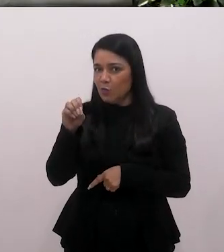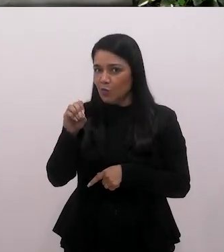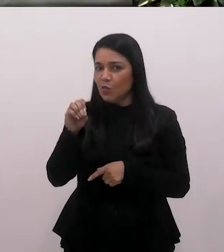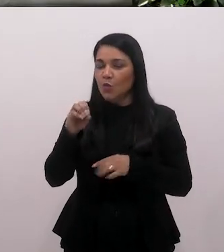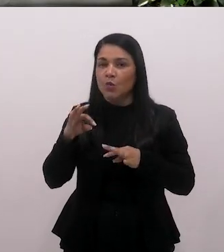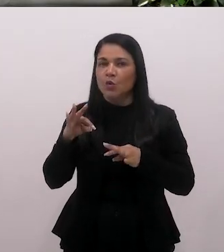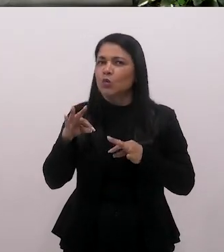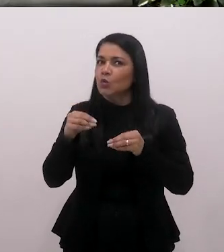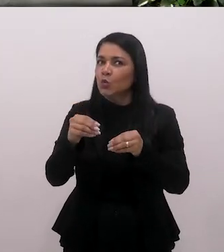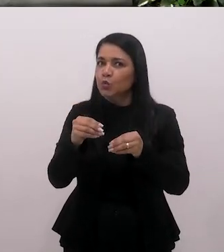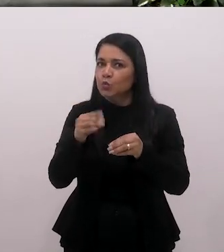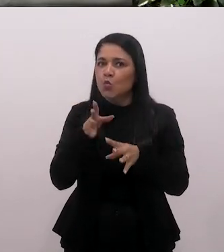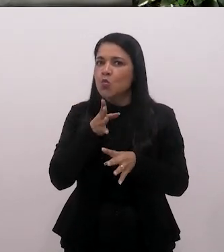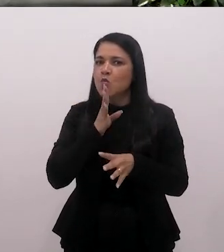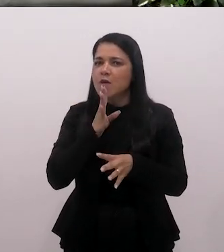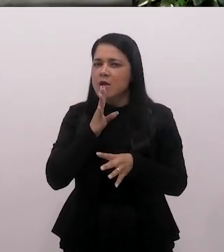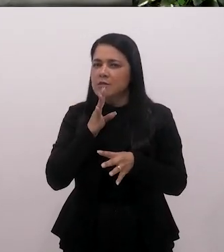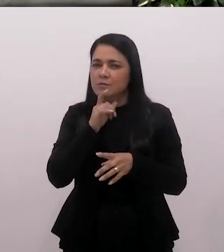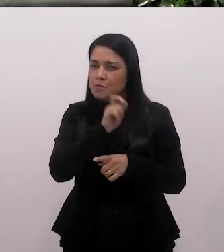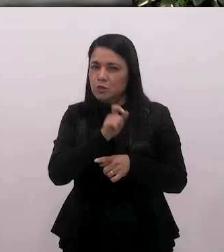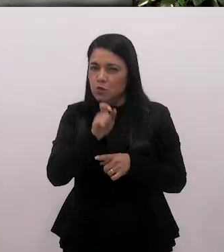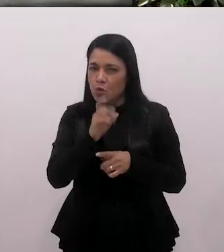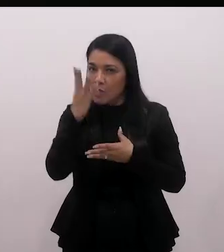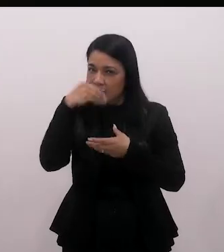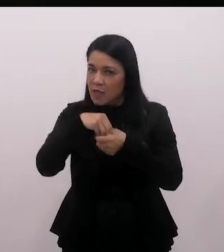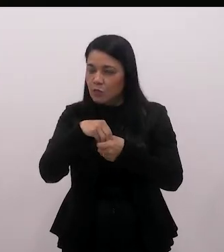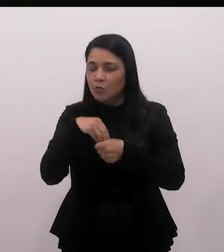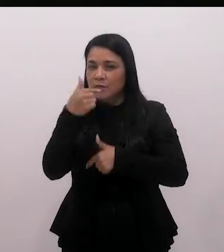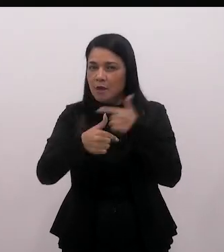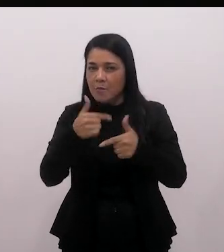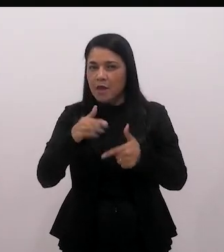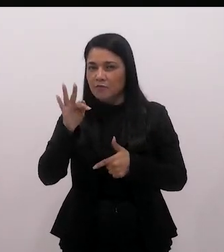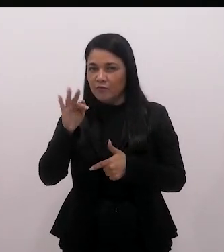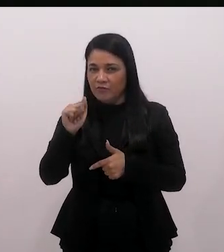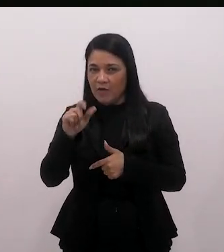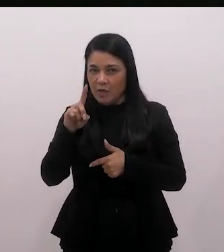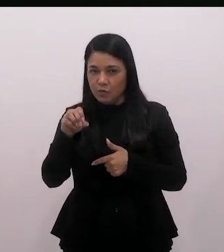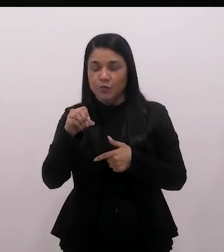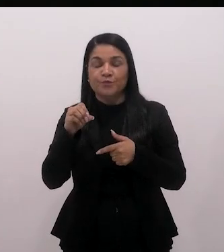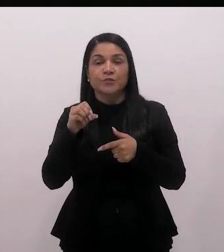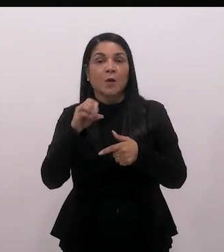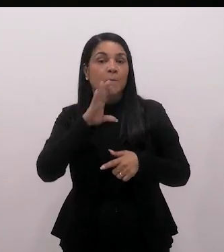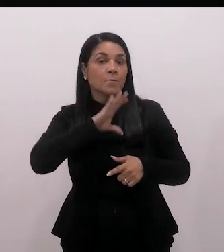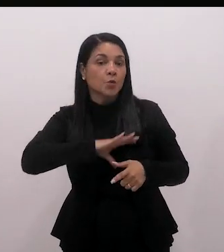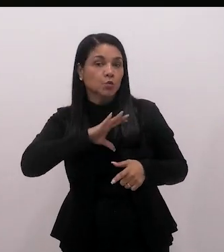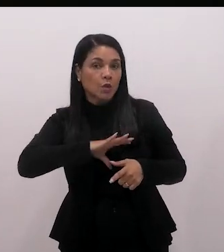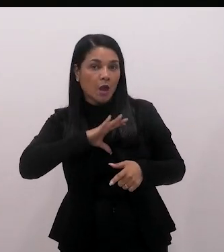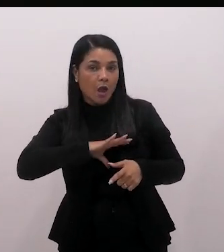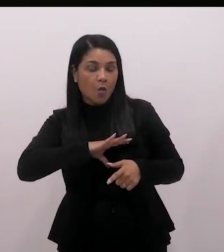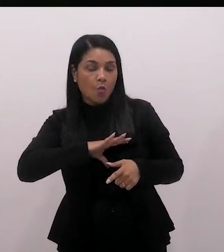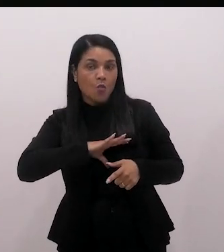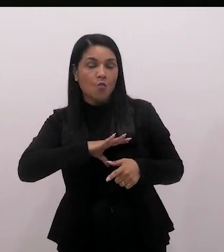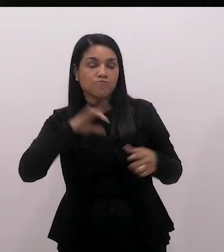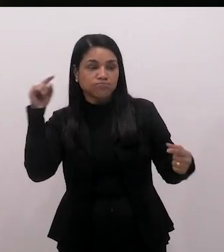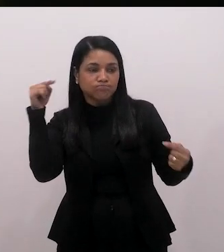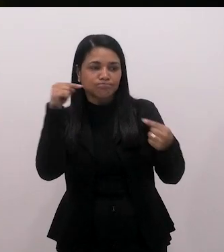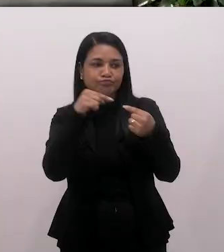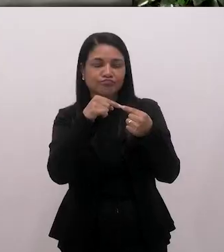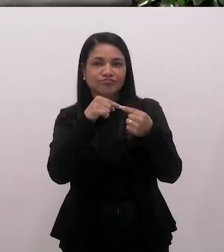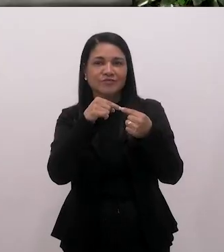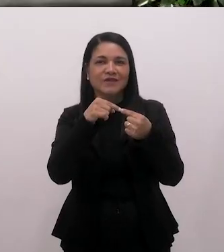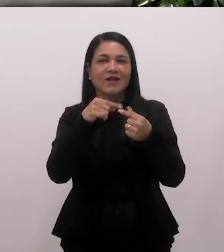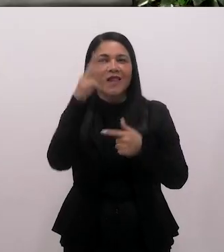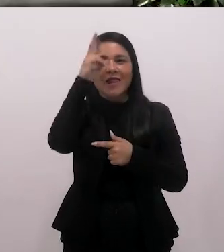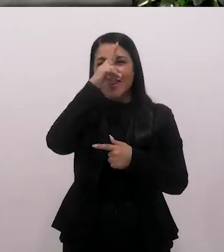conhecem. Todas as pessoas que trabalham no fado. Não, e fazem essa associação direta. Exatamente. Portugal, fado. Se você está falando de música, fado. E ela pastel